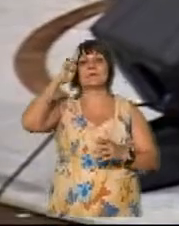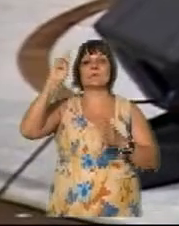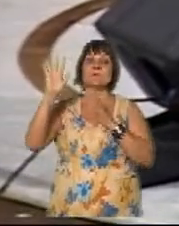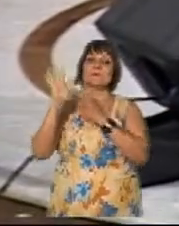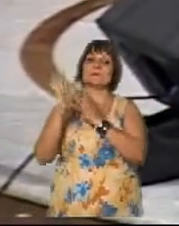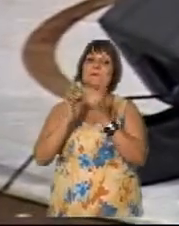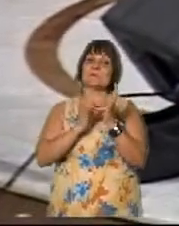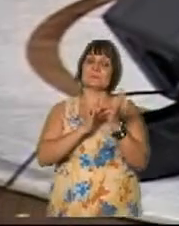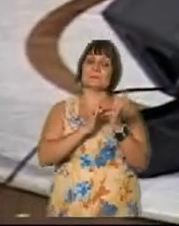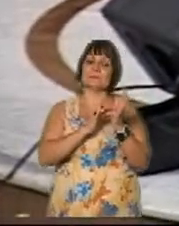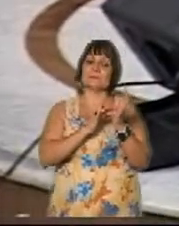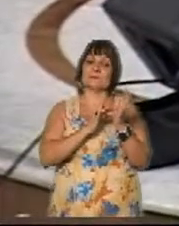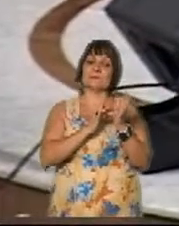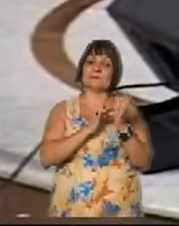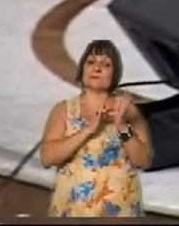Senhor Jesus Cristo,